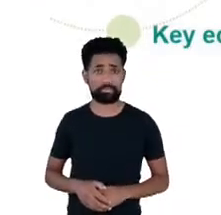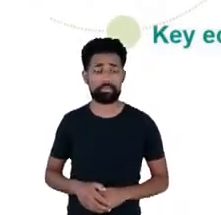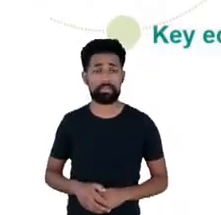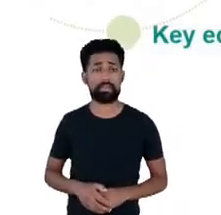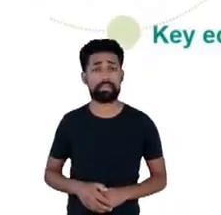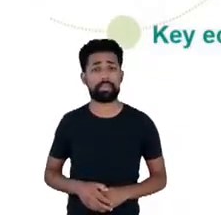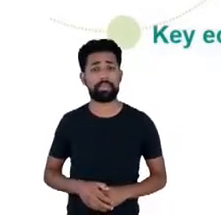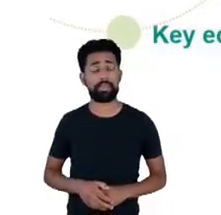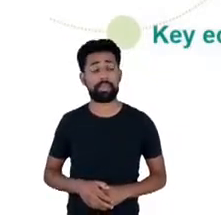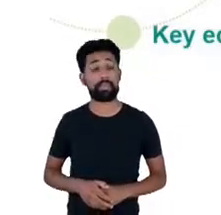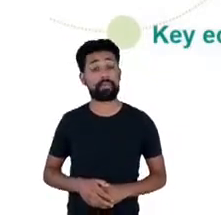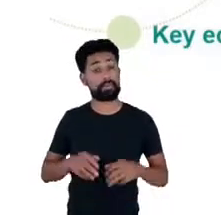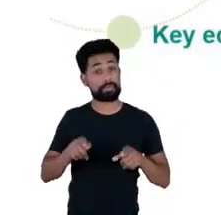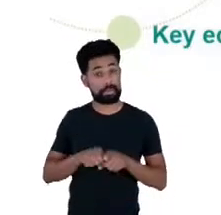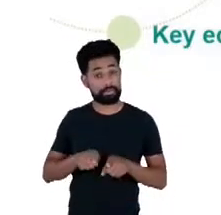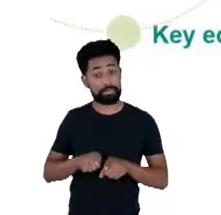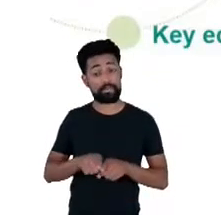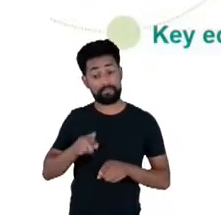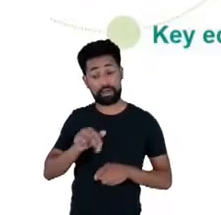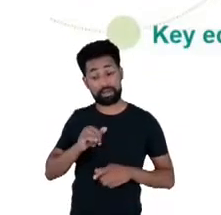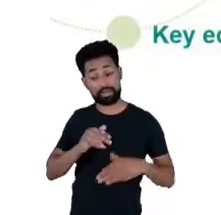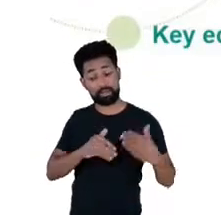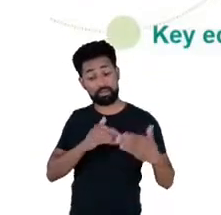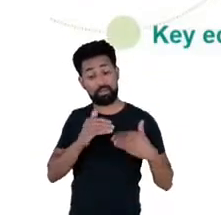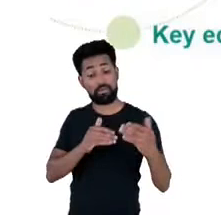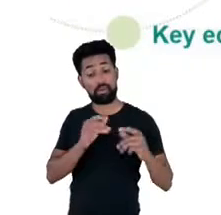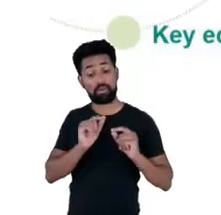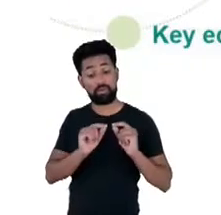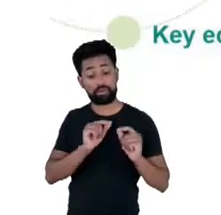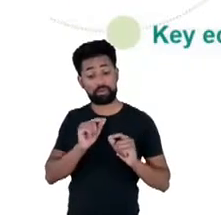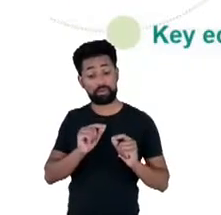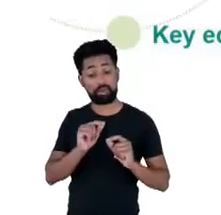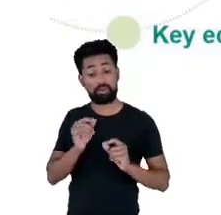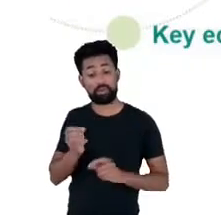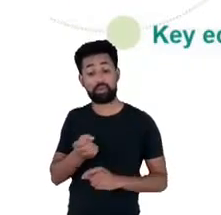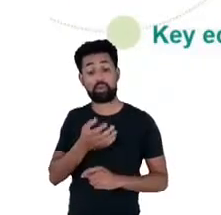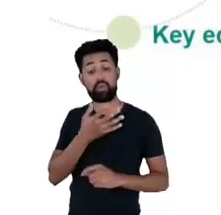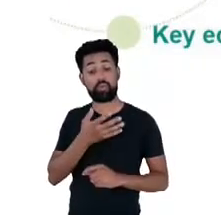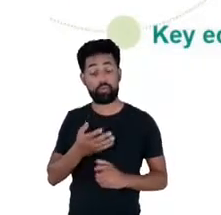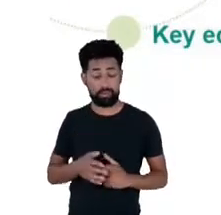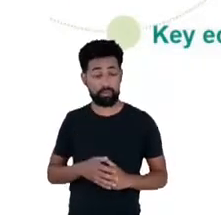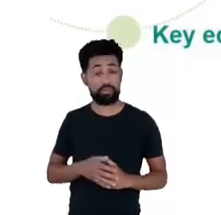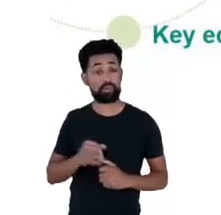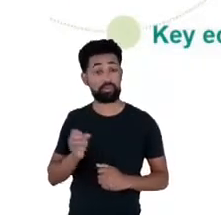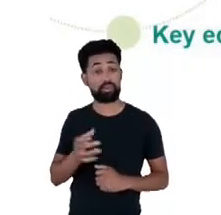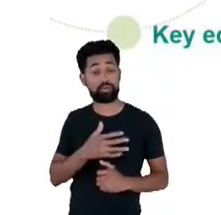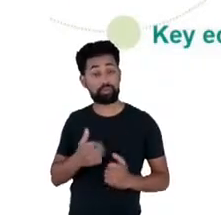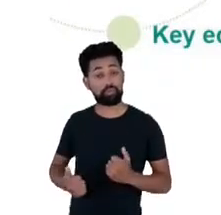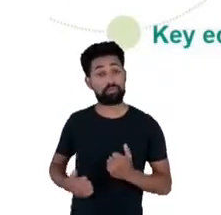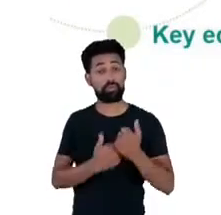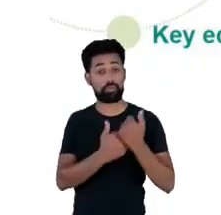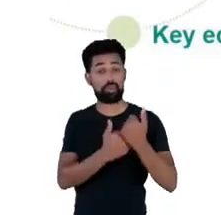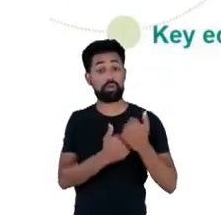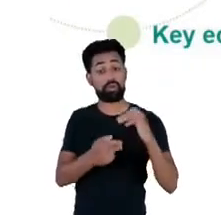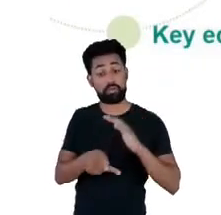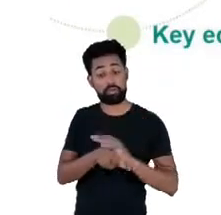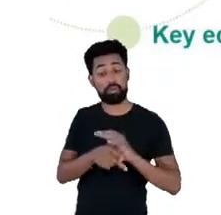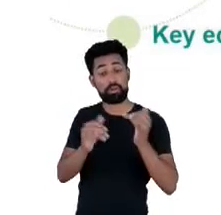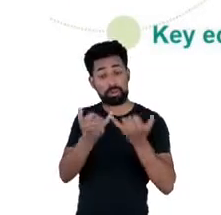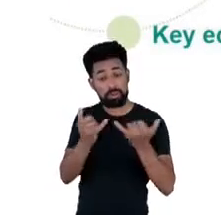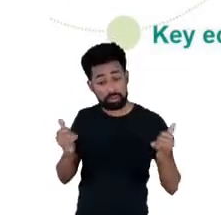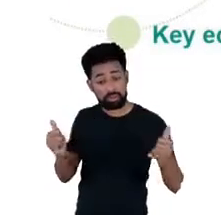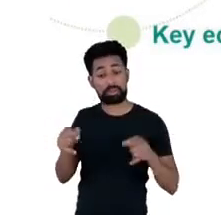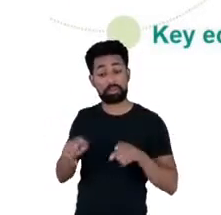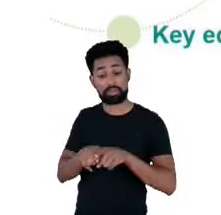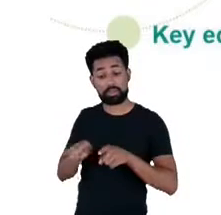E também vamos desenvolver uma nova suporte ativo para energia, usinas